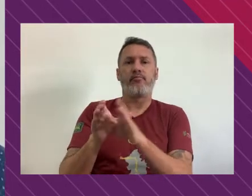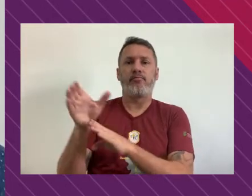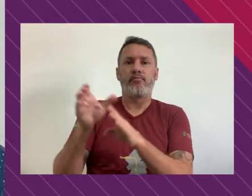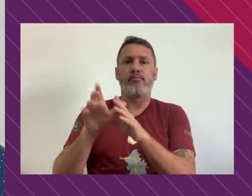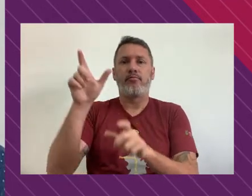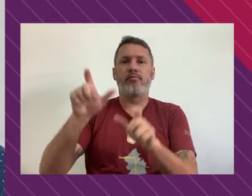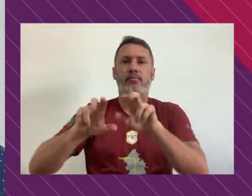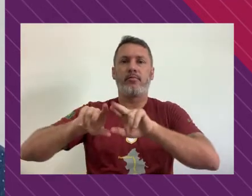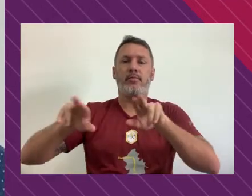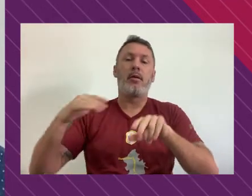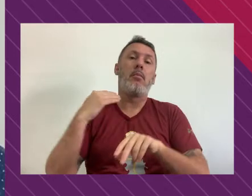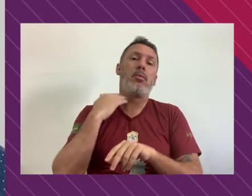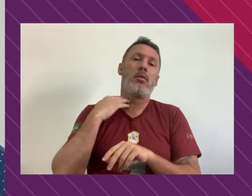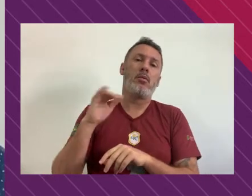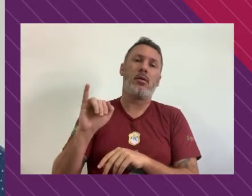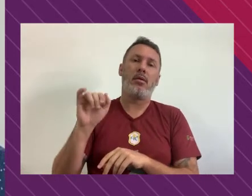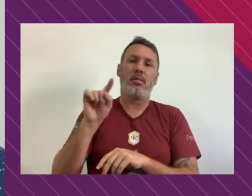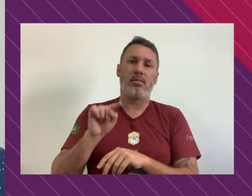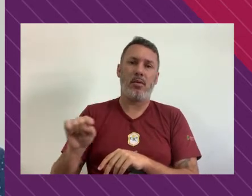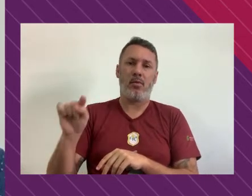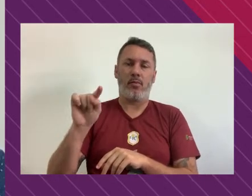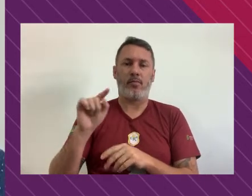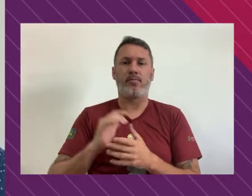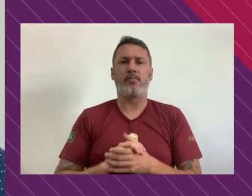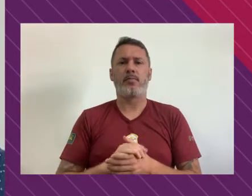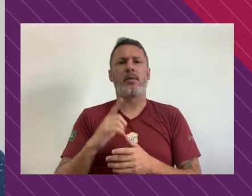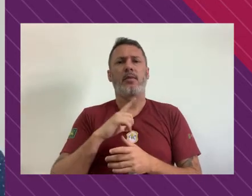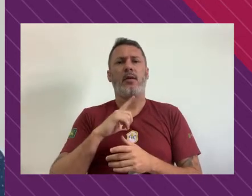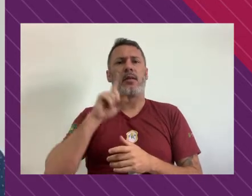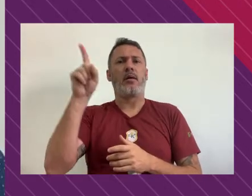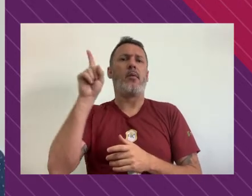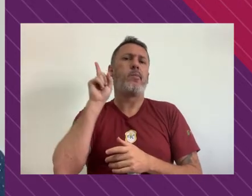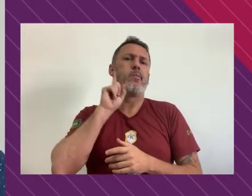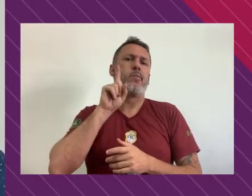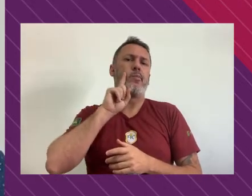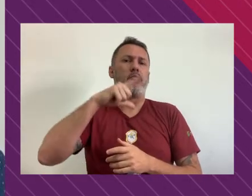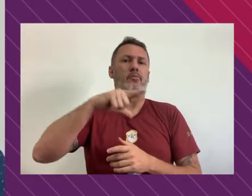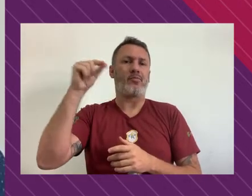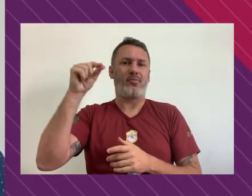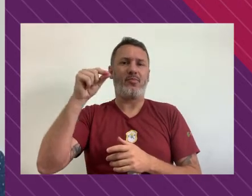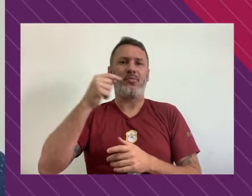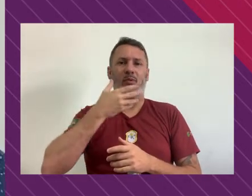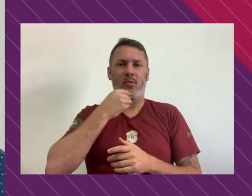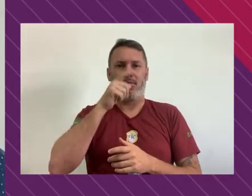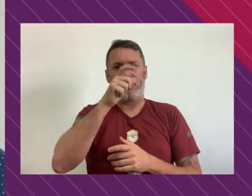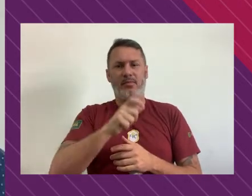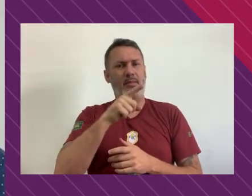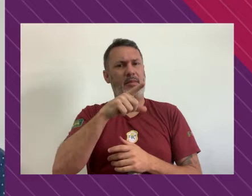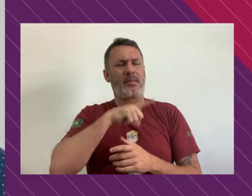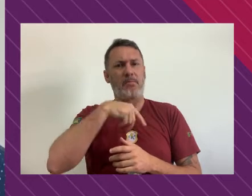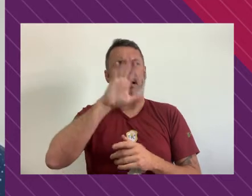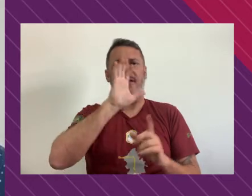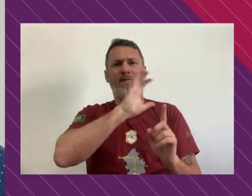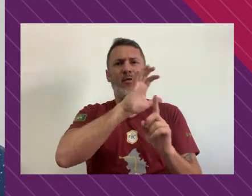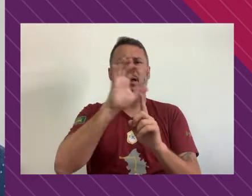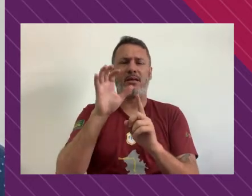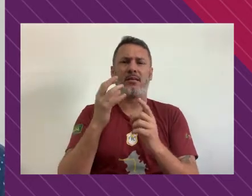O Ricardo também foi eleito pela Out and Equal, um dos brasileiros mais influentes no assunto de diversidade nas